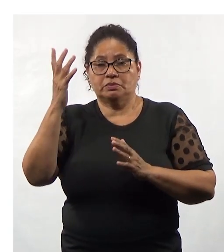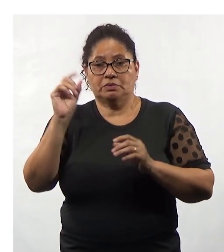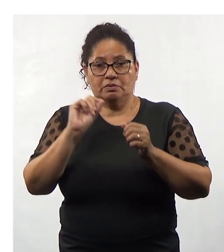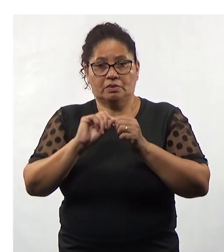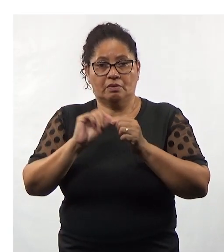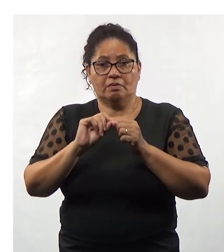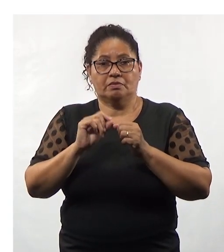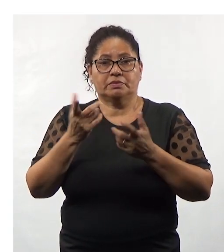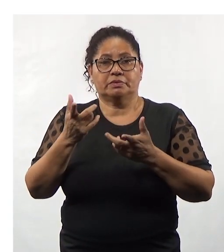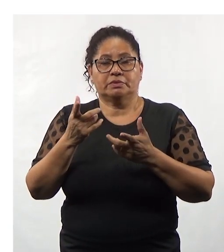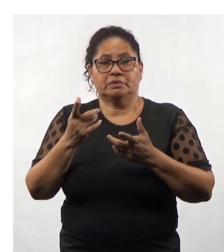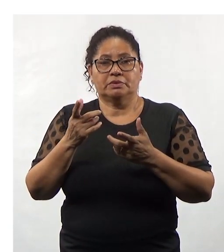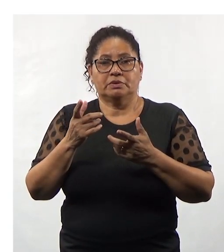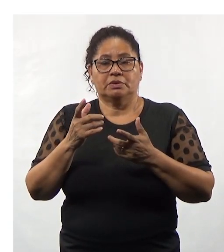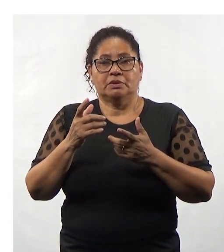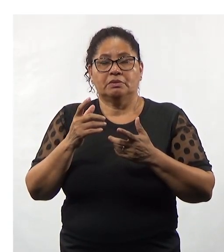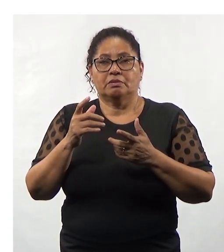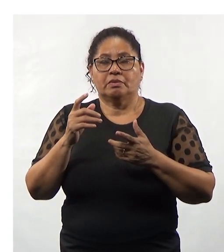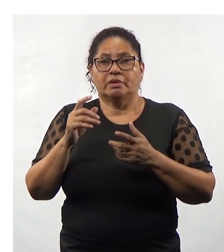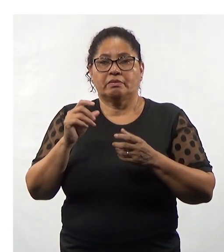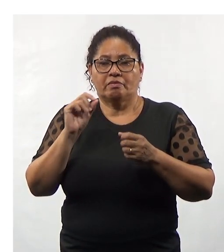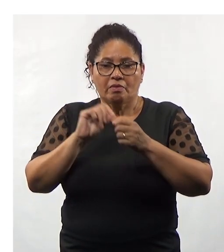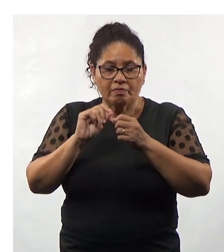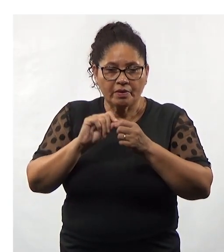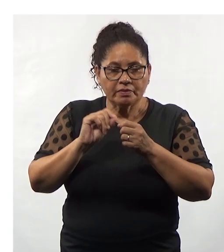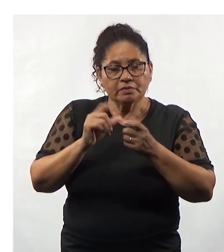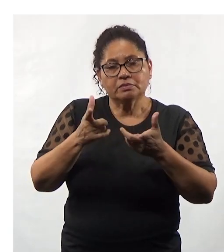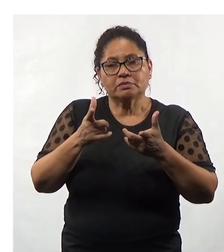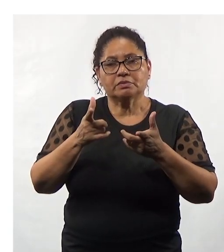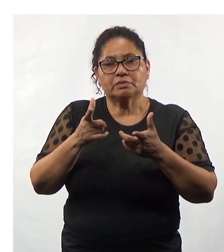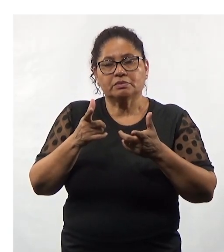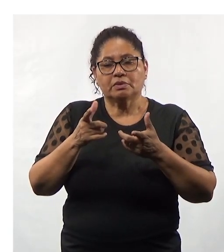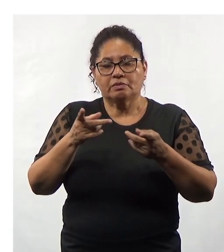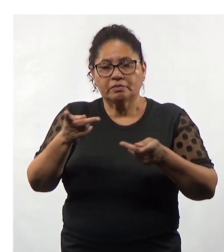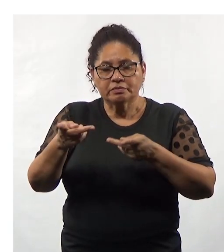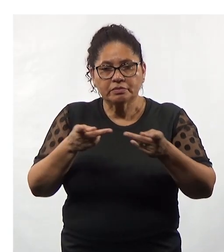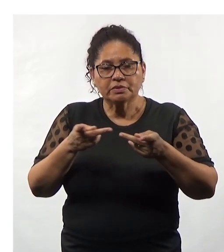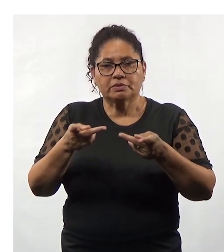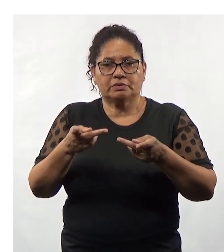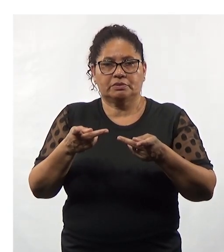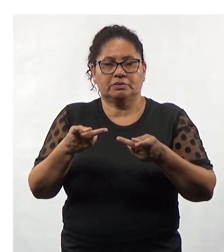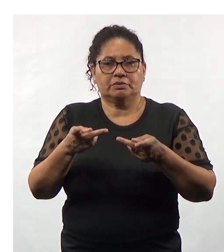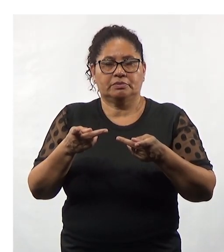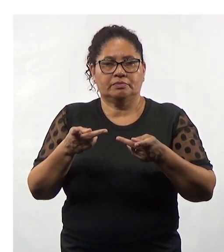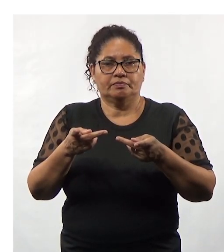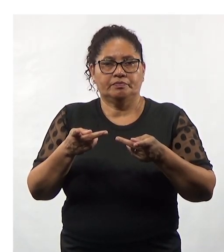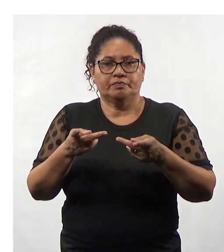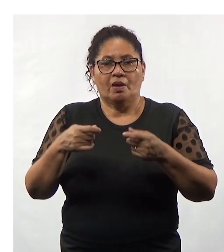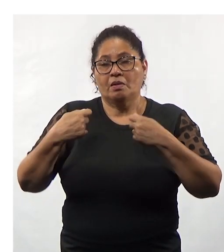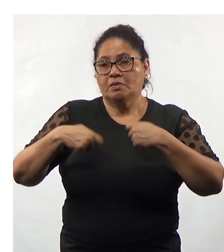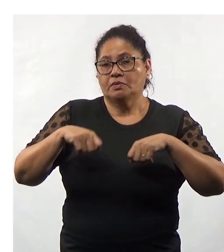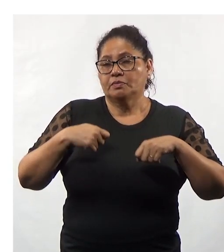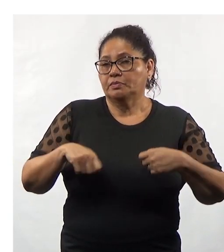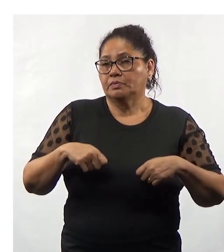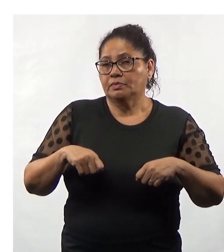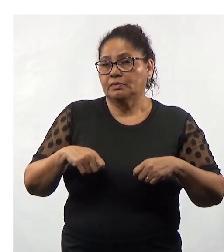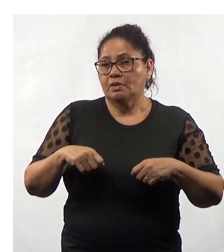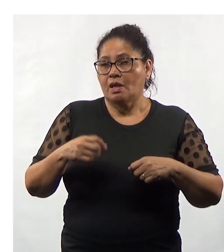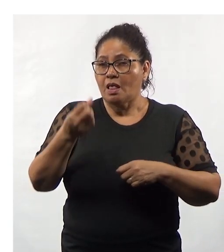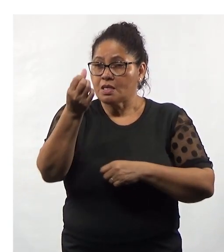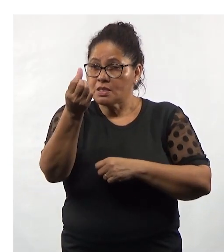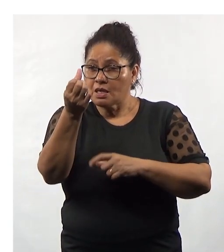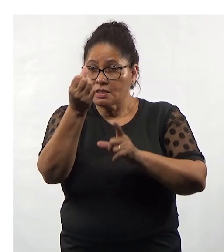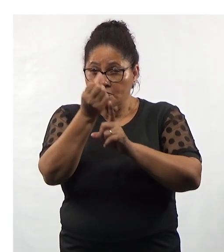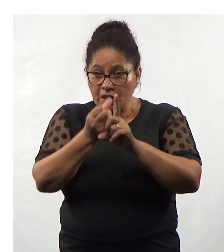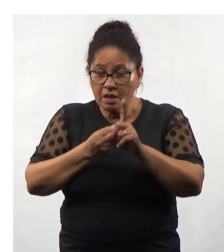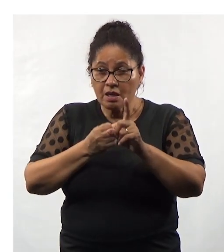que nós vamos, qual o tempo que a gente vai levar para executar o projeto? Nós vamos levar 6